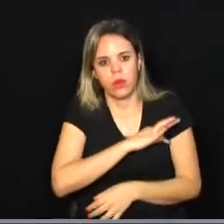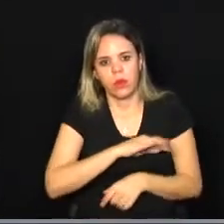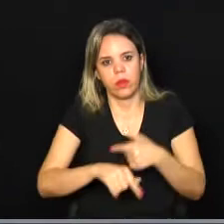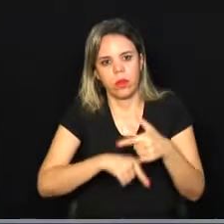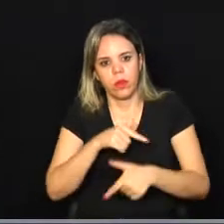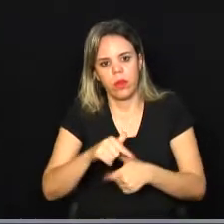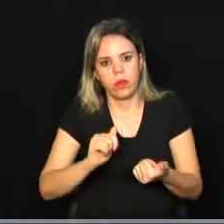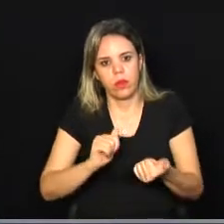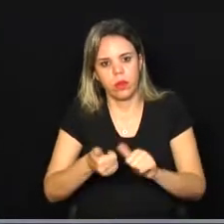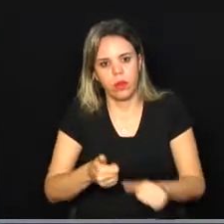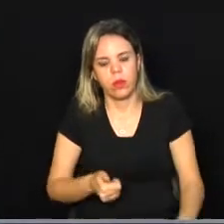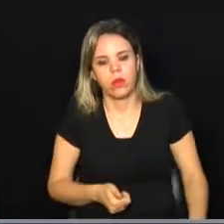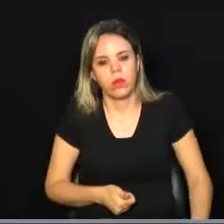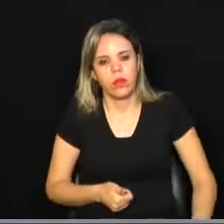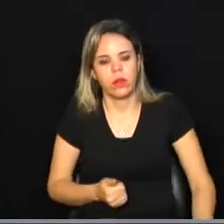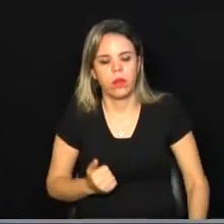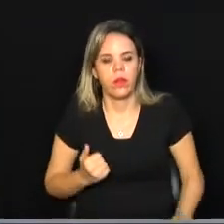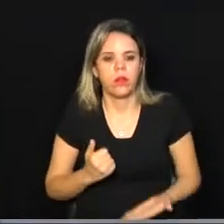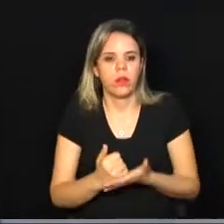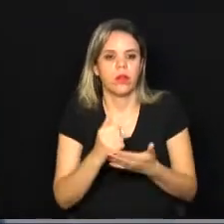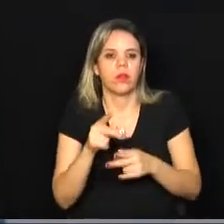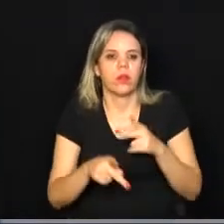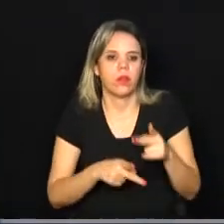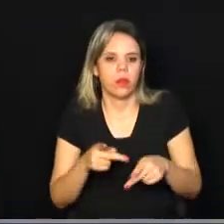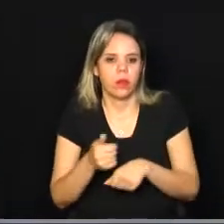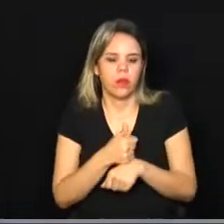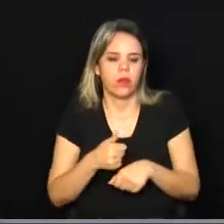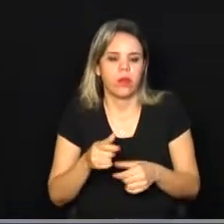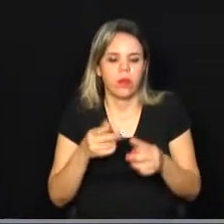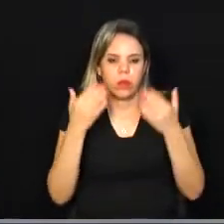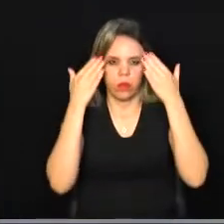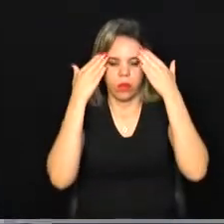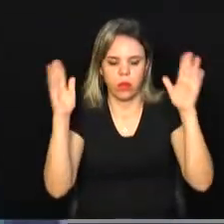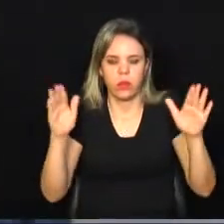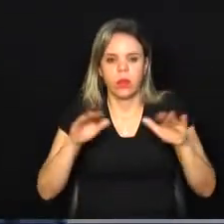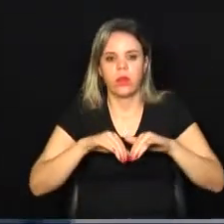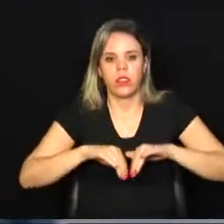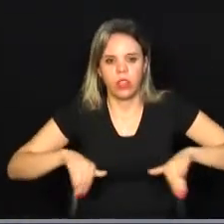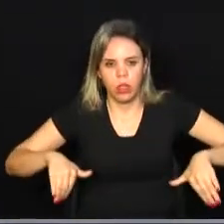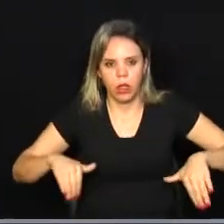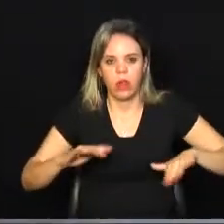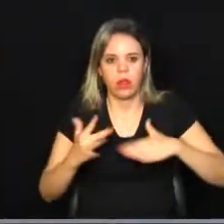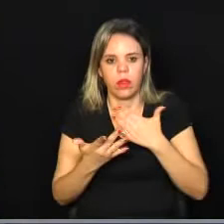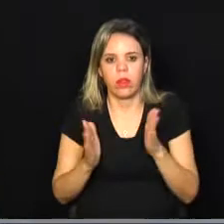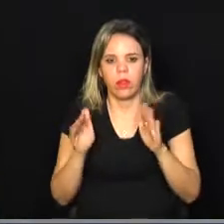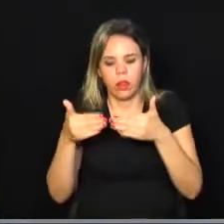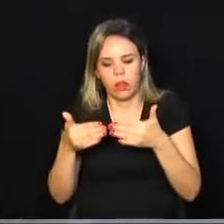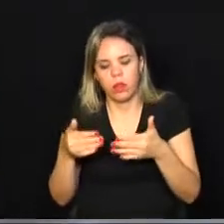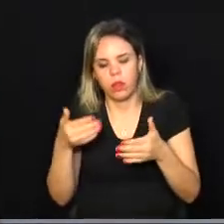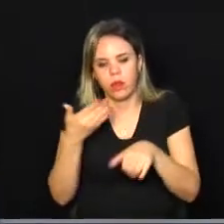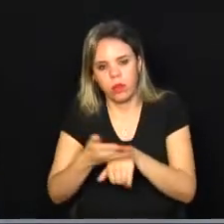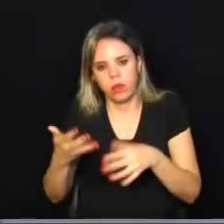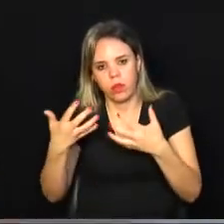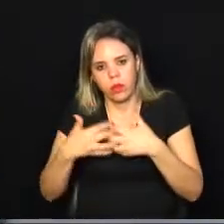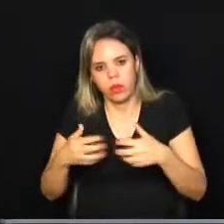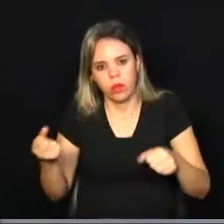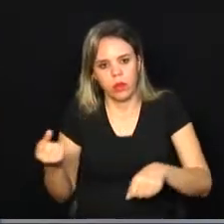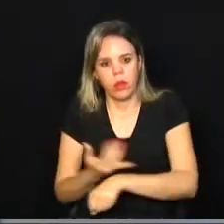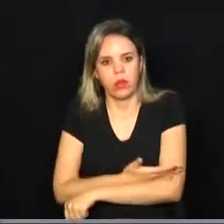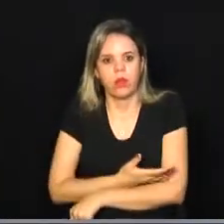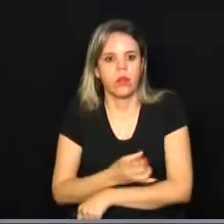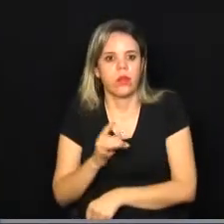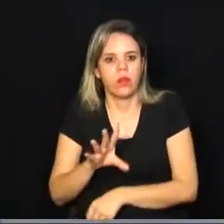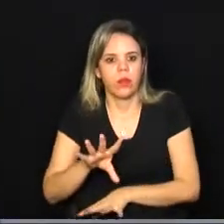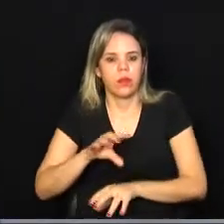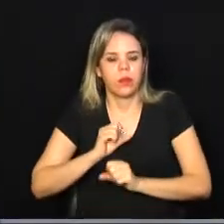os atletas, ajudarem os atletas a se desconectar para ter toda a energia mental, física, emocional